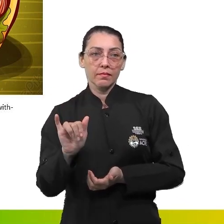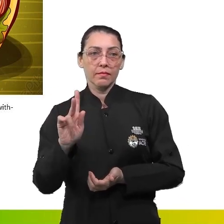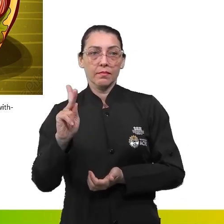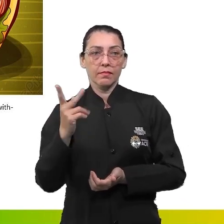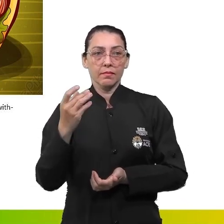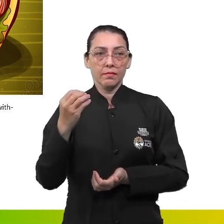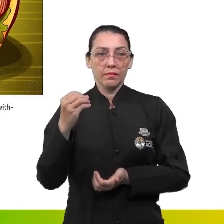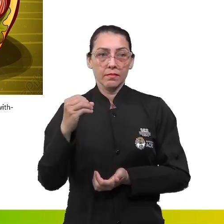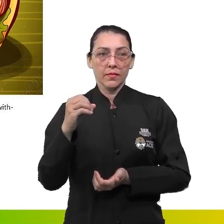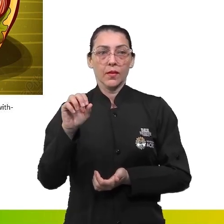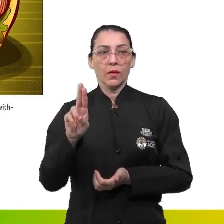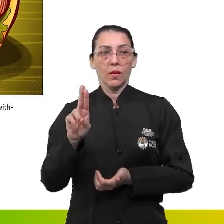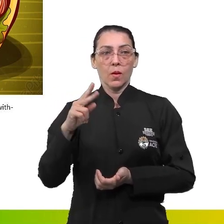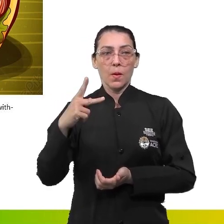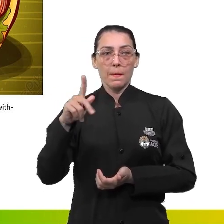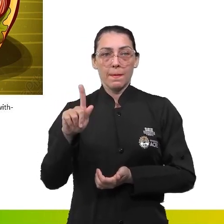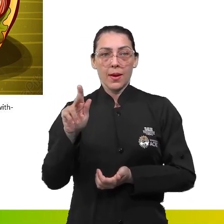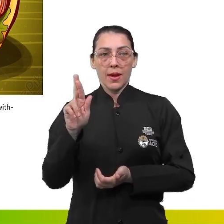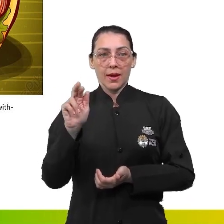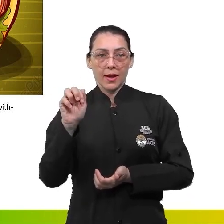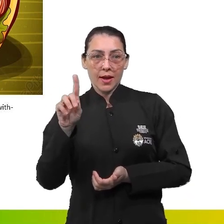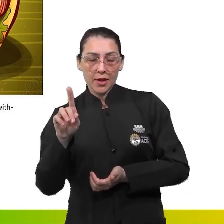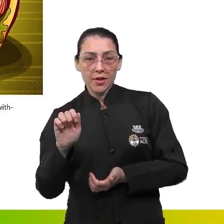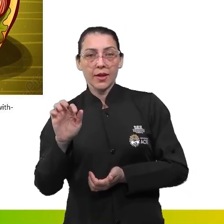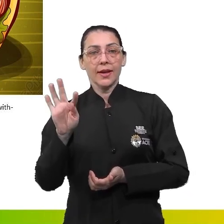upgrade, nós temos trend,